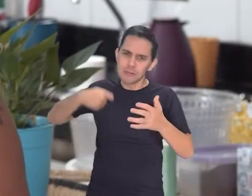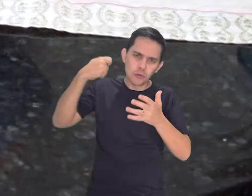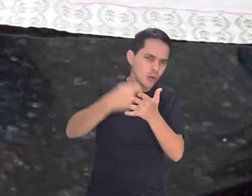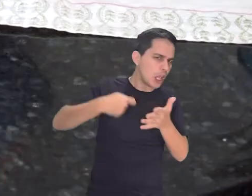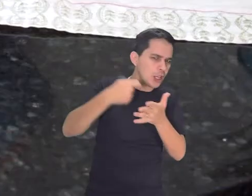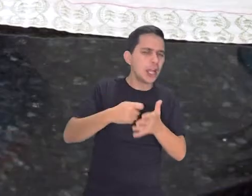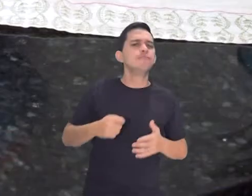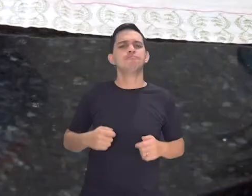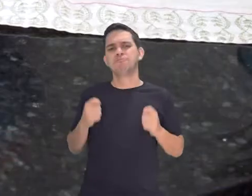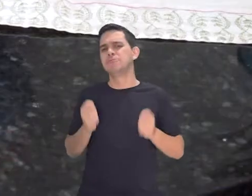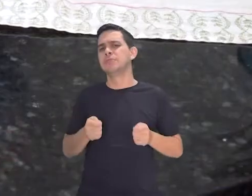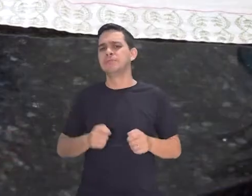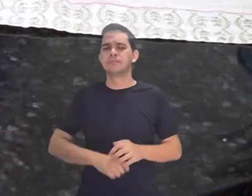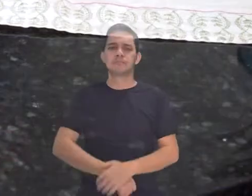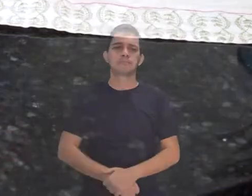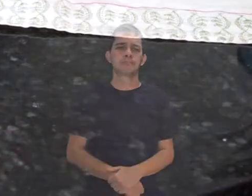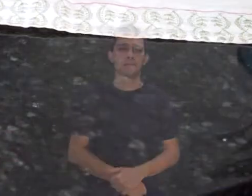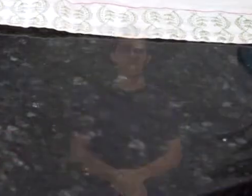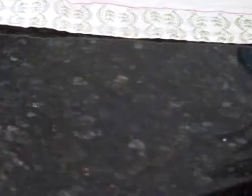isso.